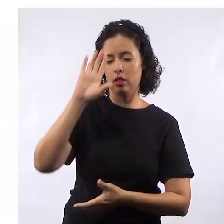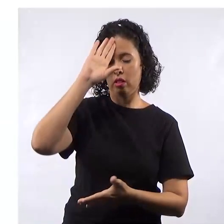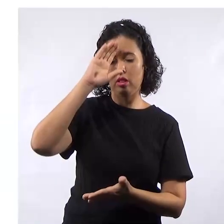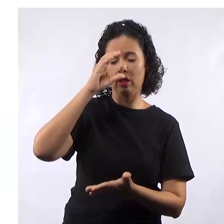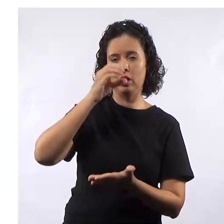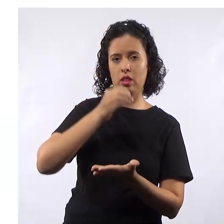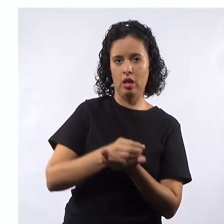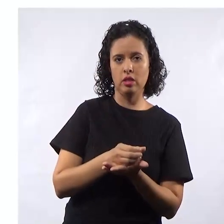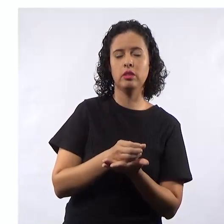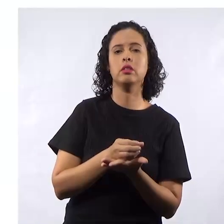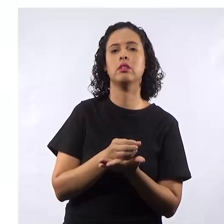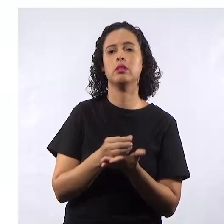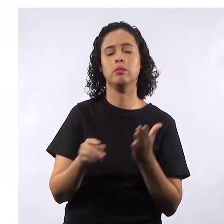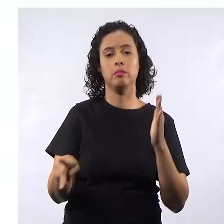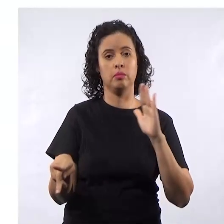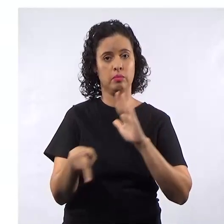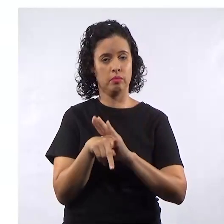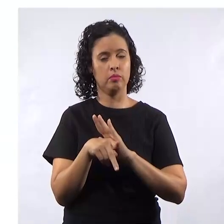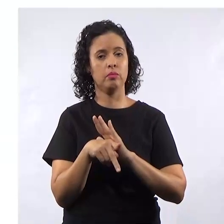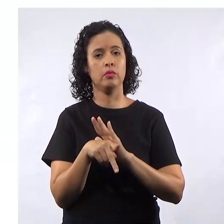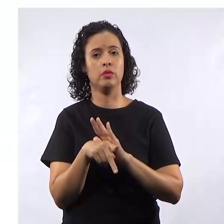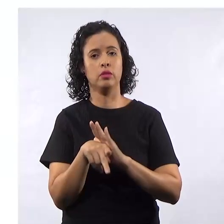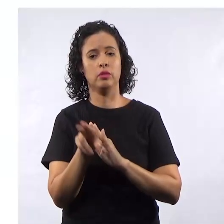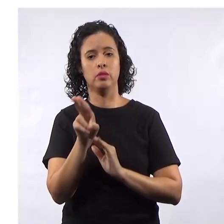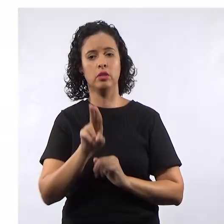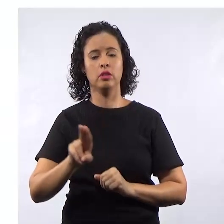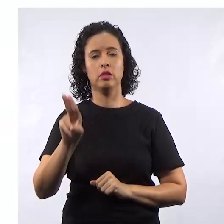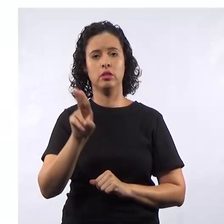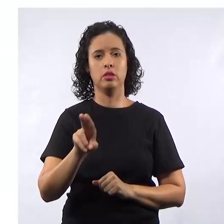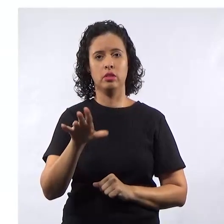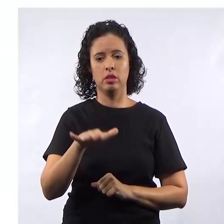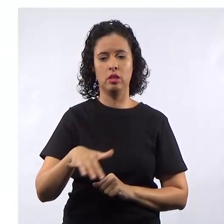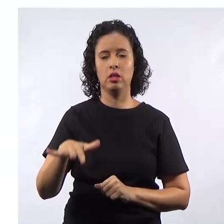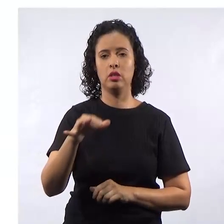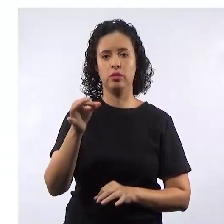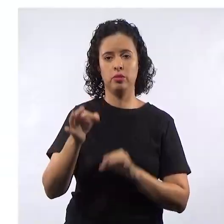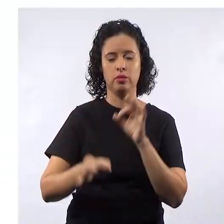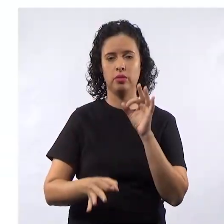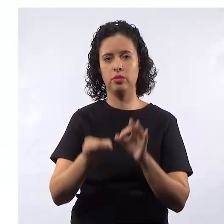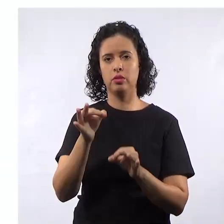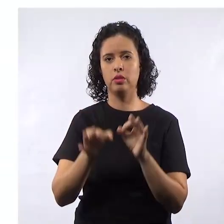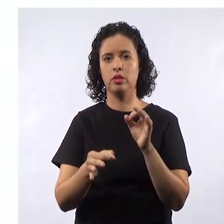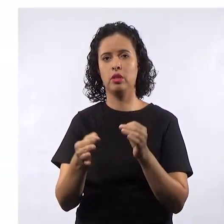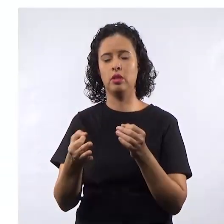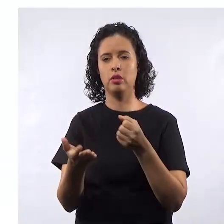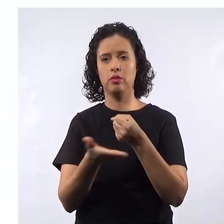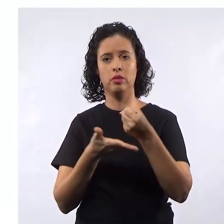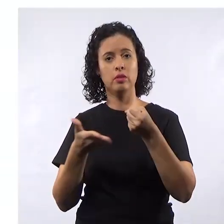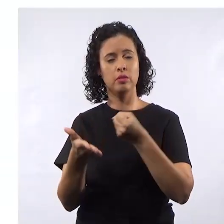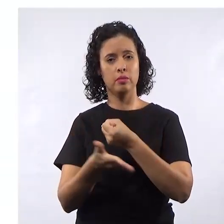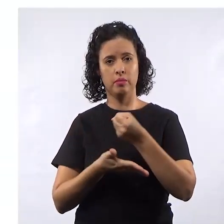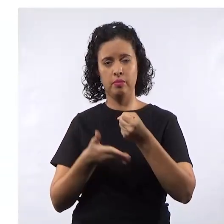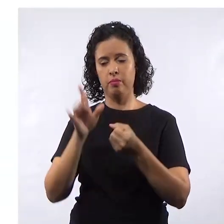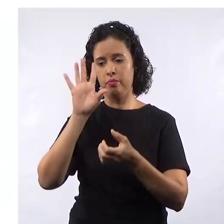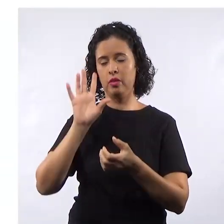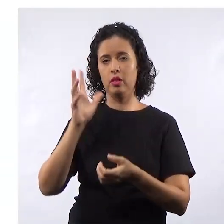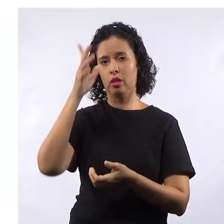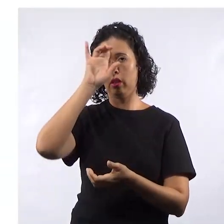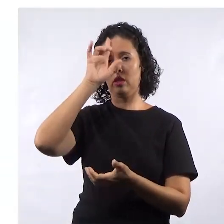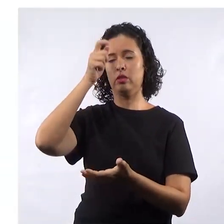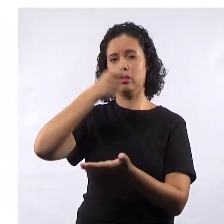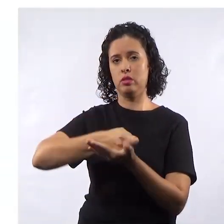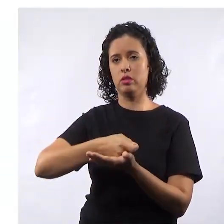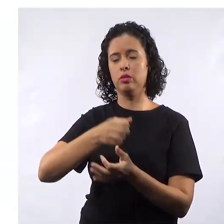e essas teses, elas, inclusive, elas também são utilizadas aí pelo nosso judiciário para estar fundamentando uma decisão,